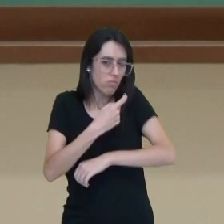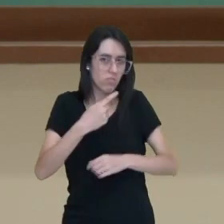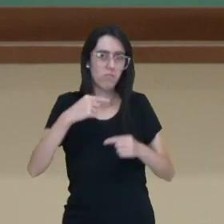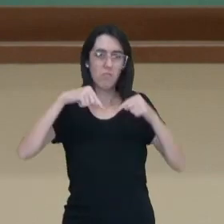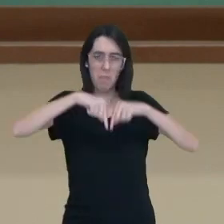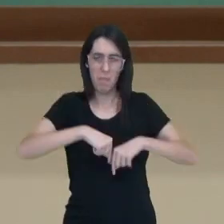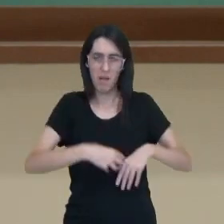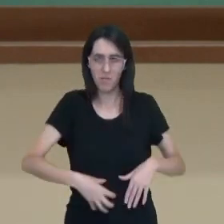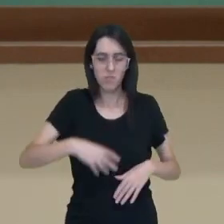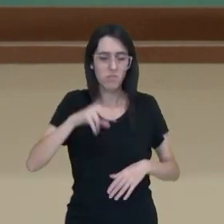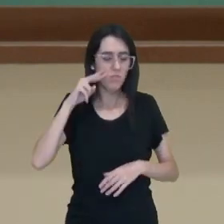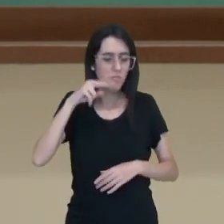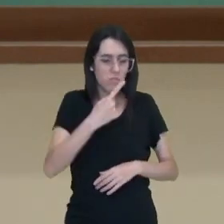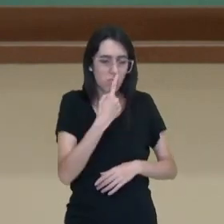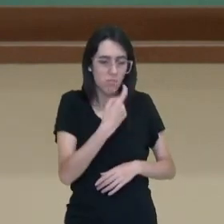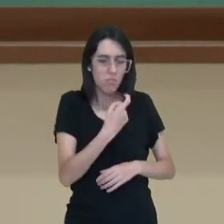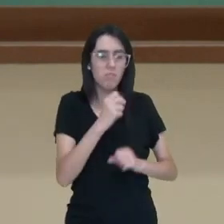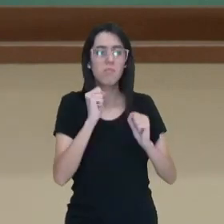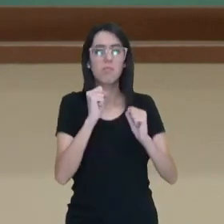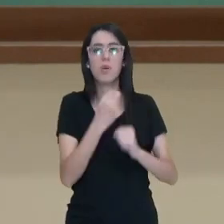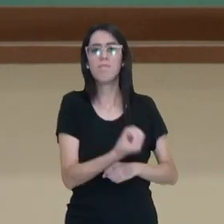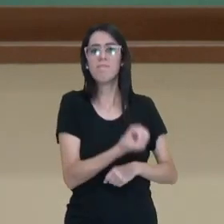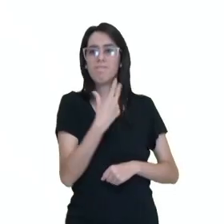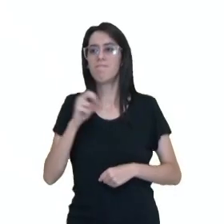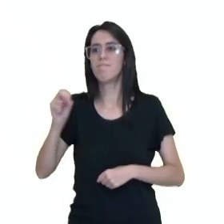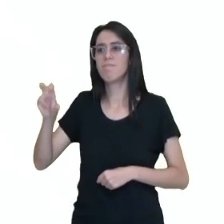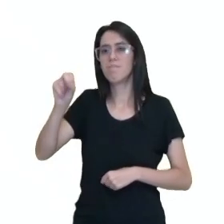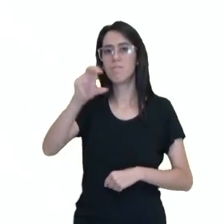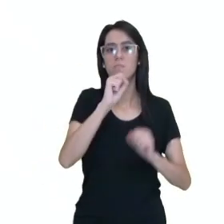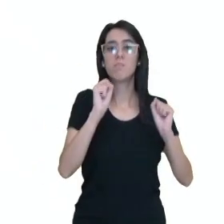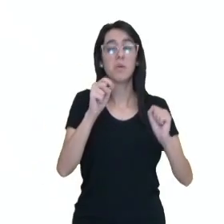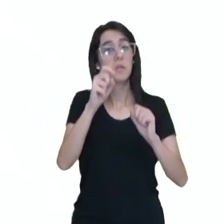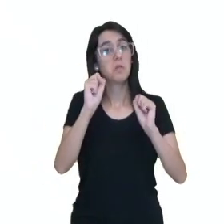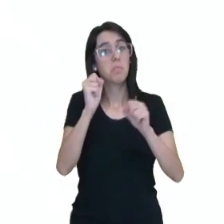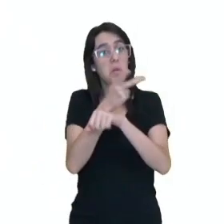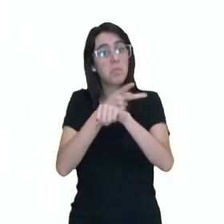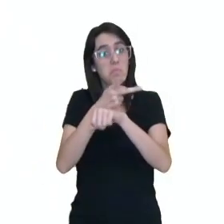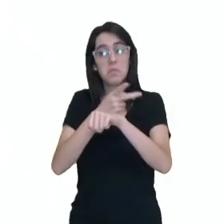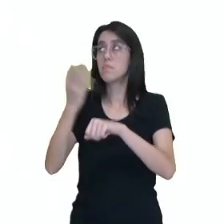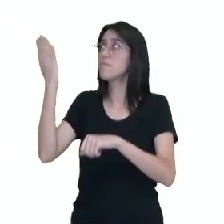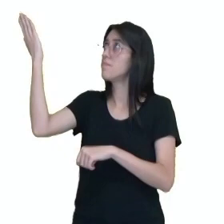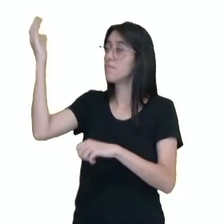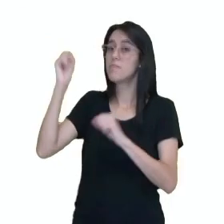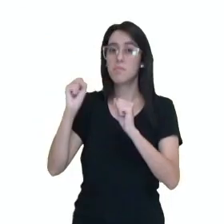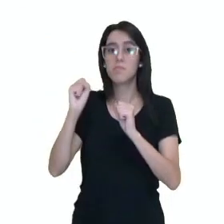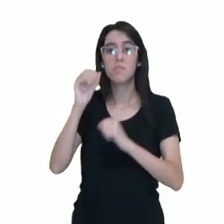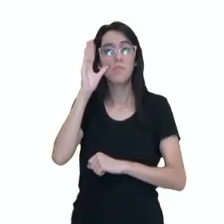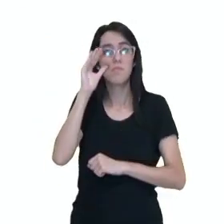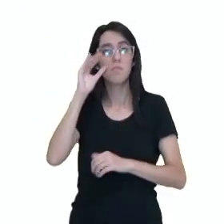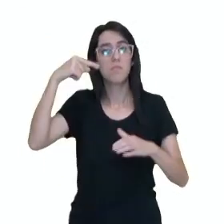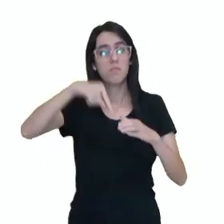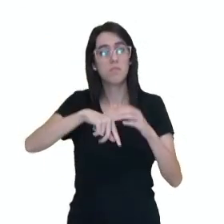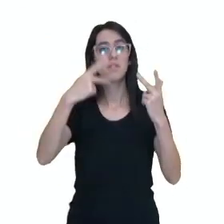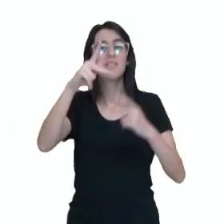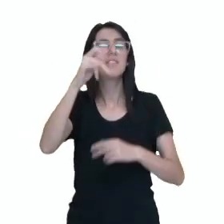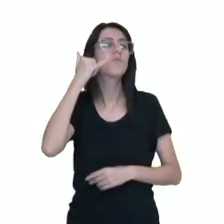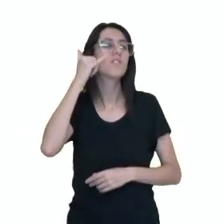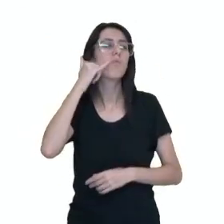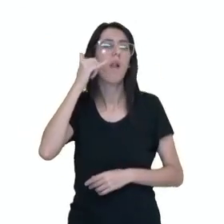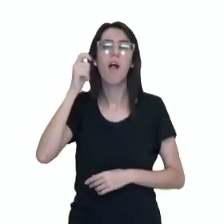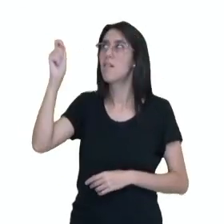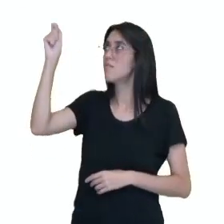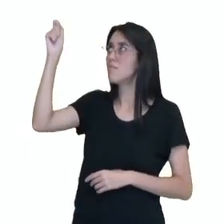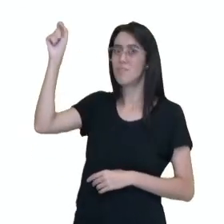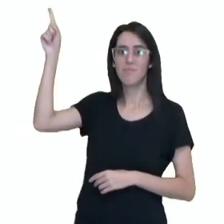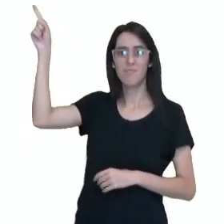Eu coloquei ali o QR Code, se você tiver curiosidade de ler melhor essa reportagem, né, na íntegra, tá? Posso só apontar a câmera do celular ali, para